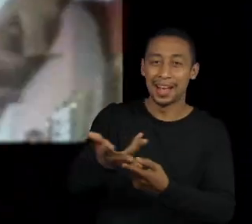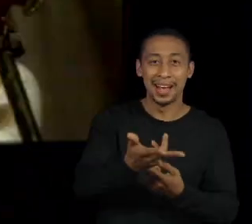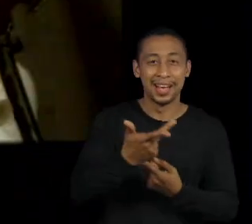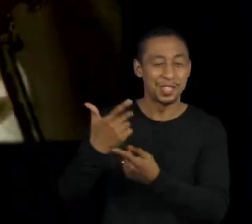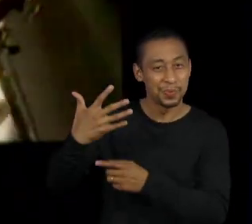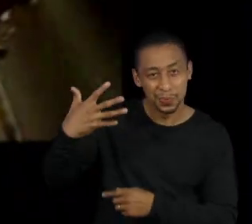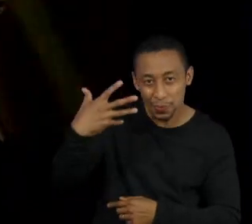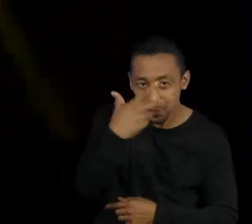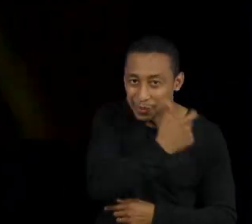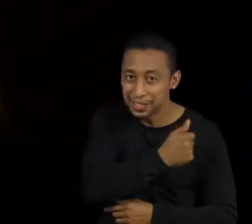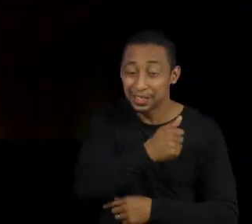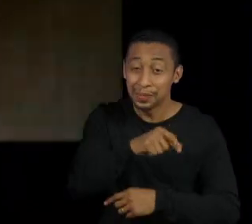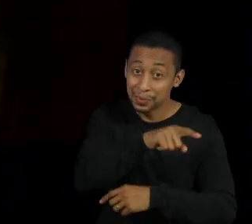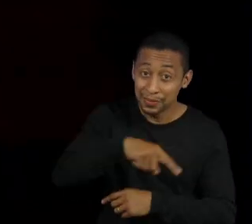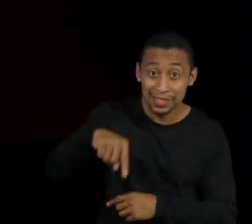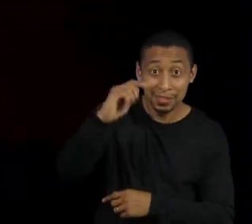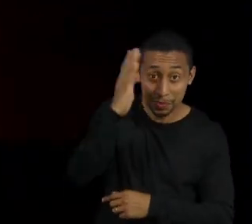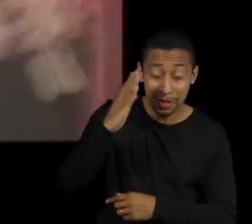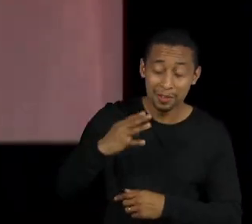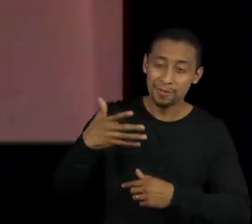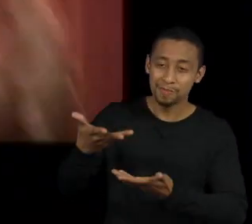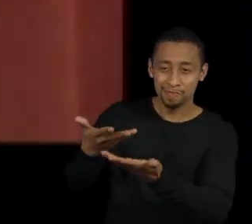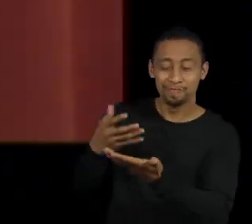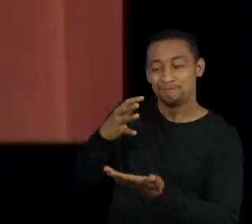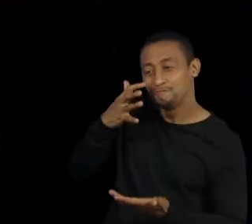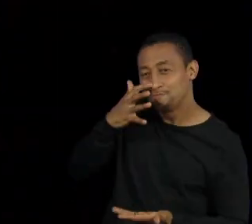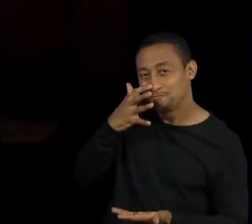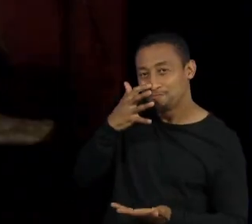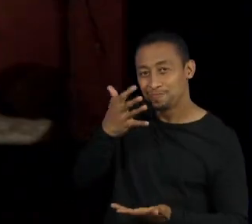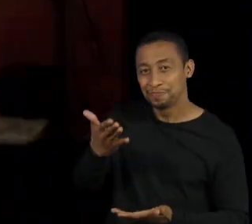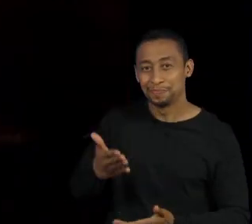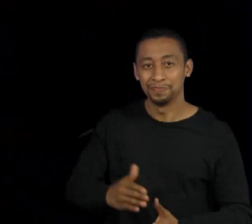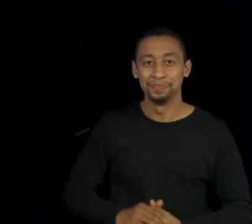para o deleite de todos os brasileiros.